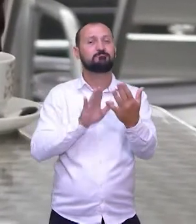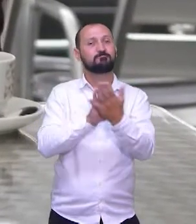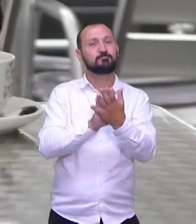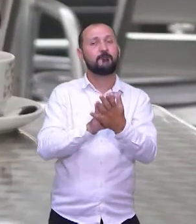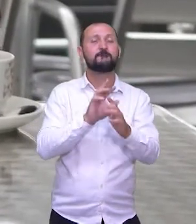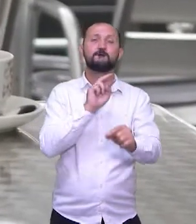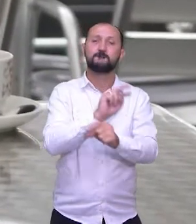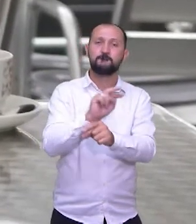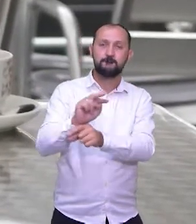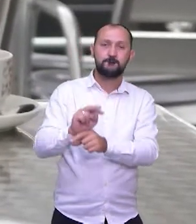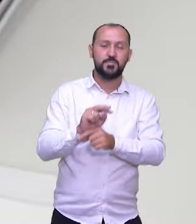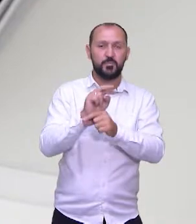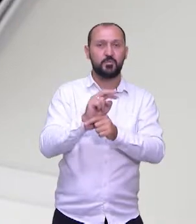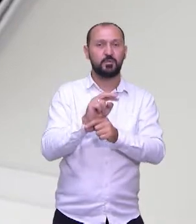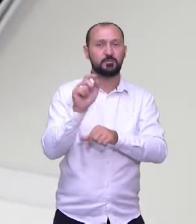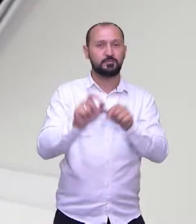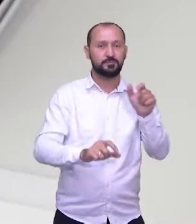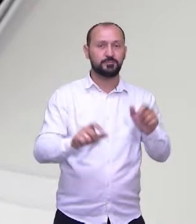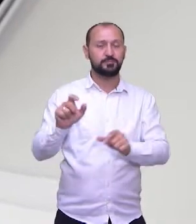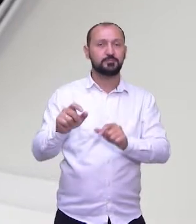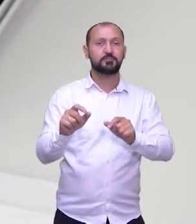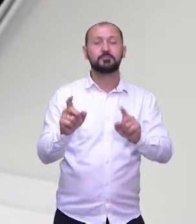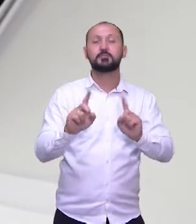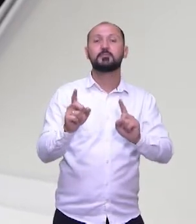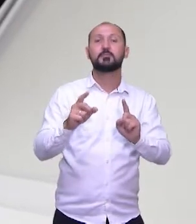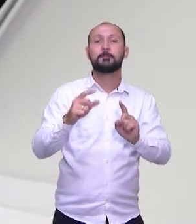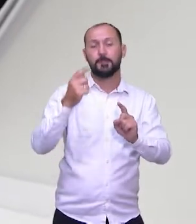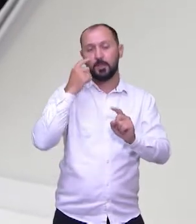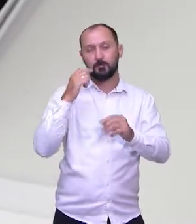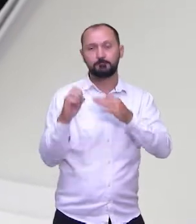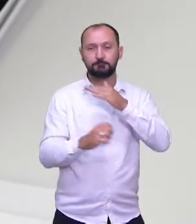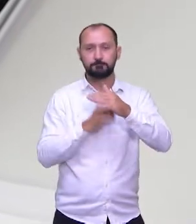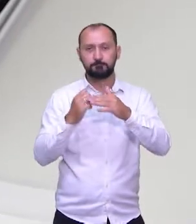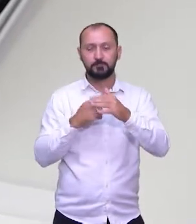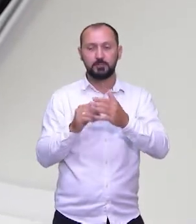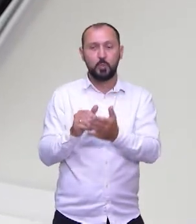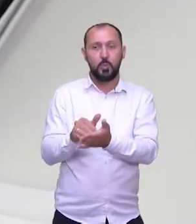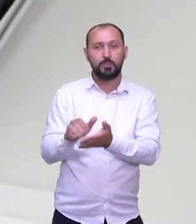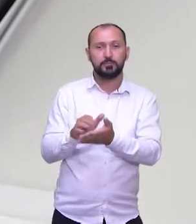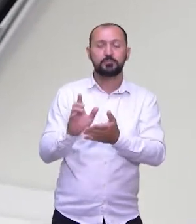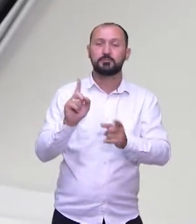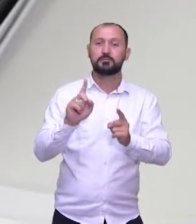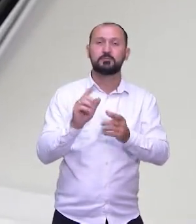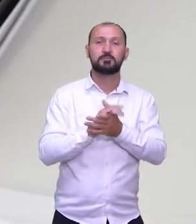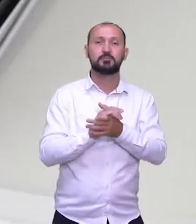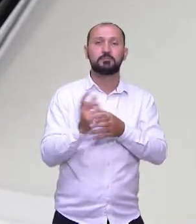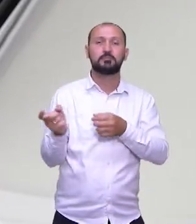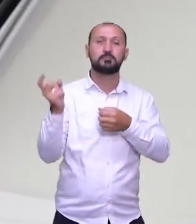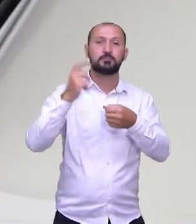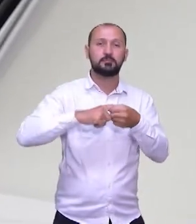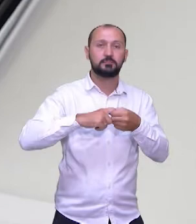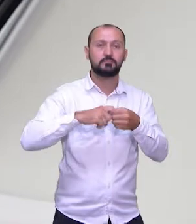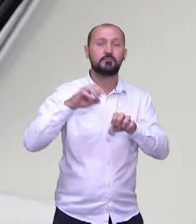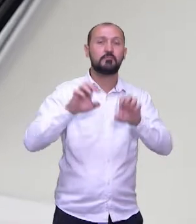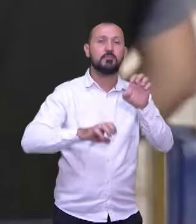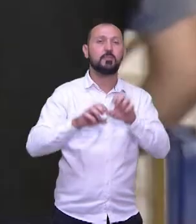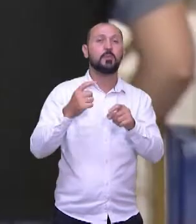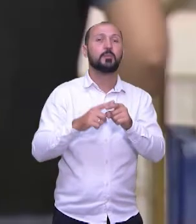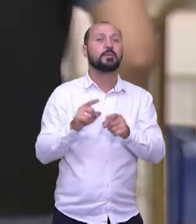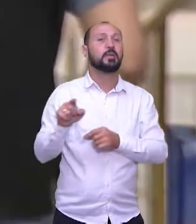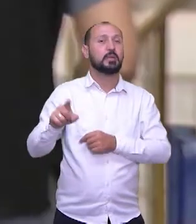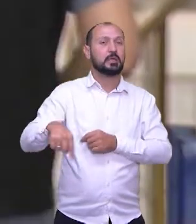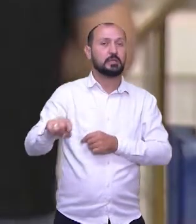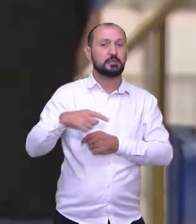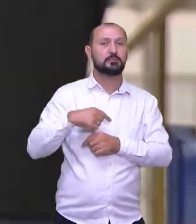frente, ele cuida dos seus empreendedores. Ele não coloca o empreendedor na sarjeta. Ele vai resgatar os seus empreendedores